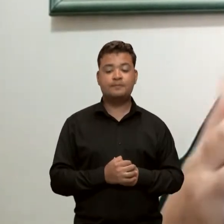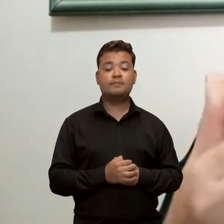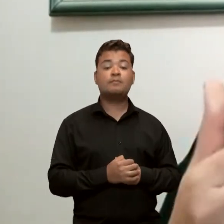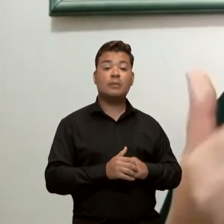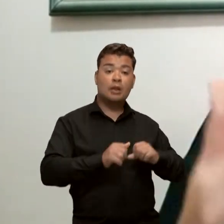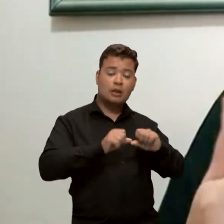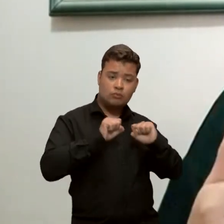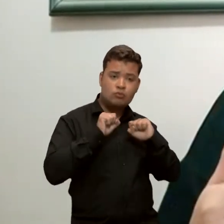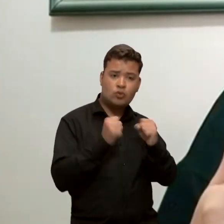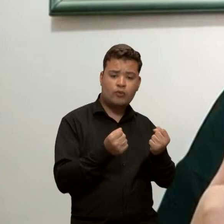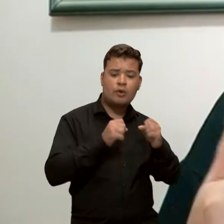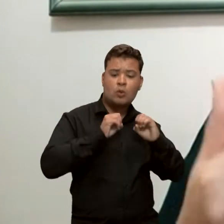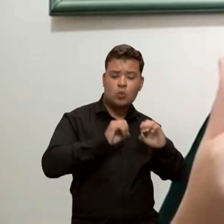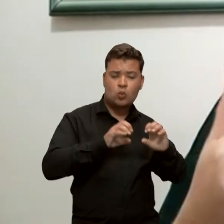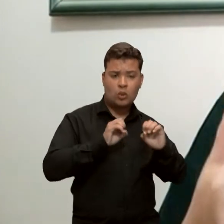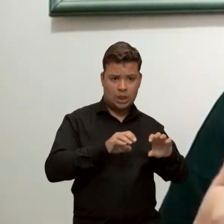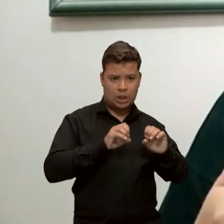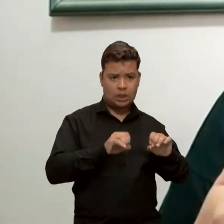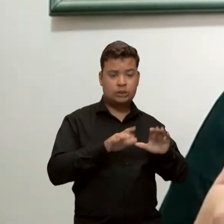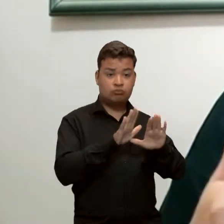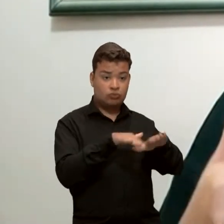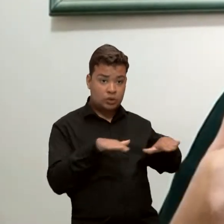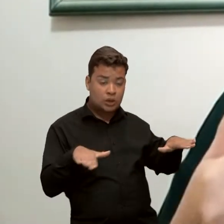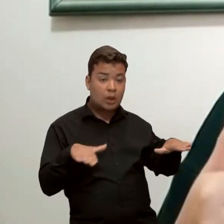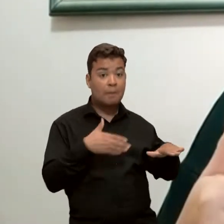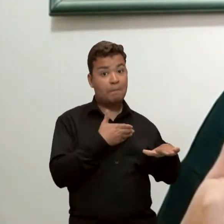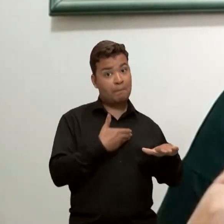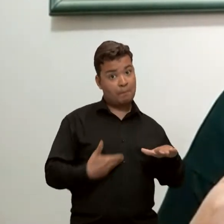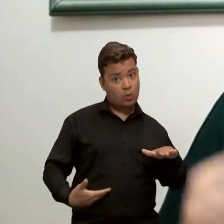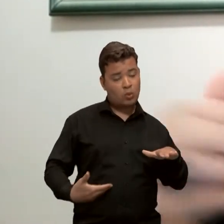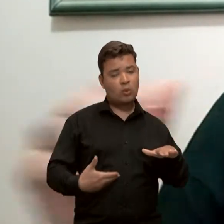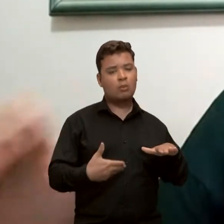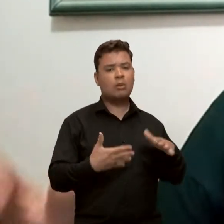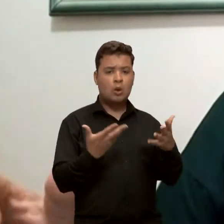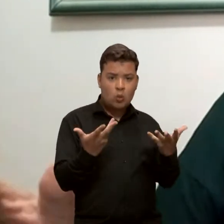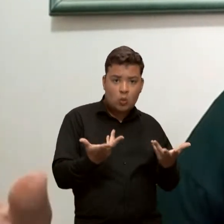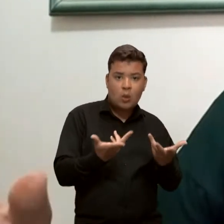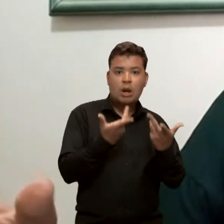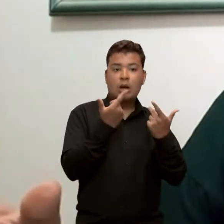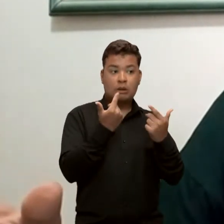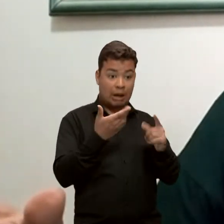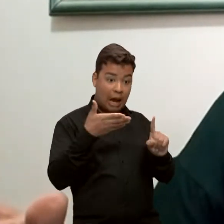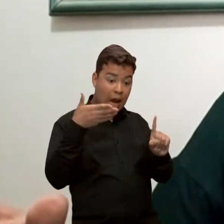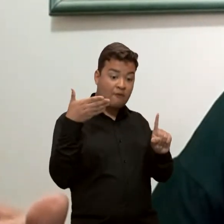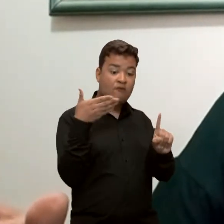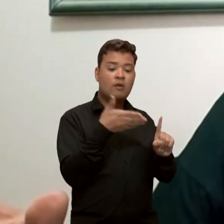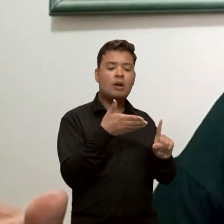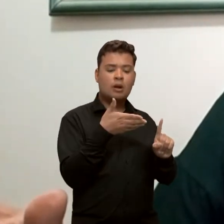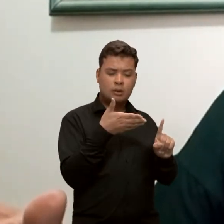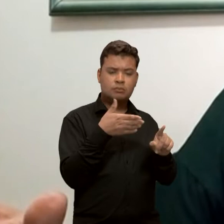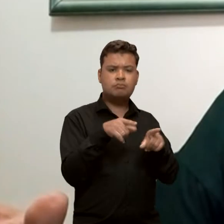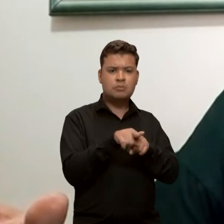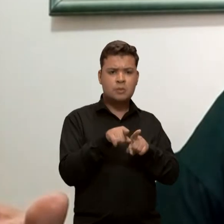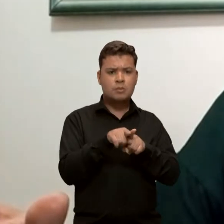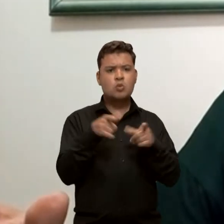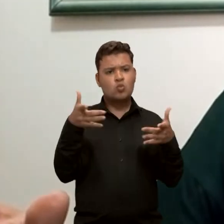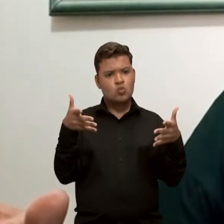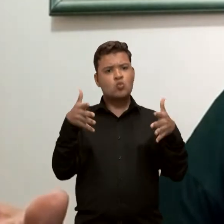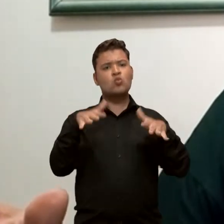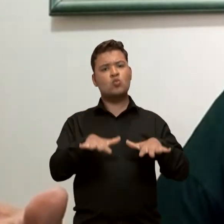uma educação infantil pública, de qualidade, referenciada, inclusiva, né?